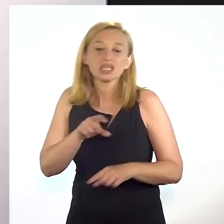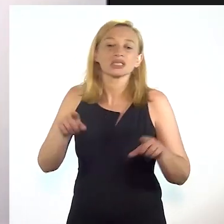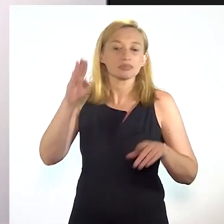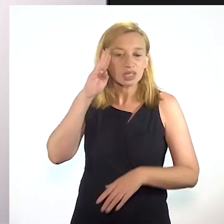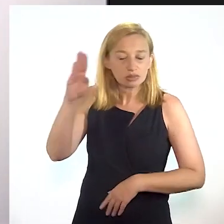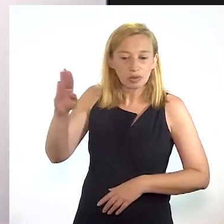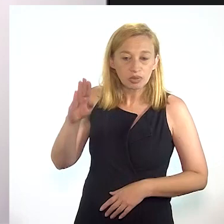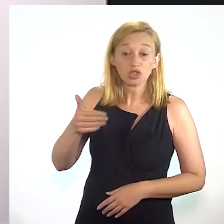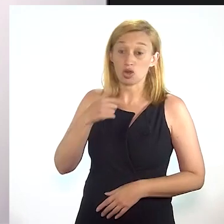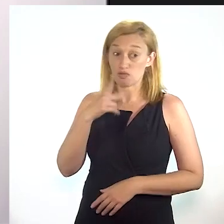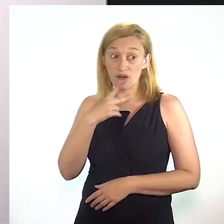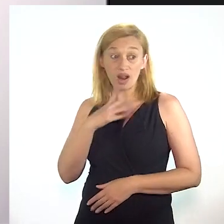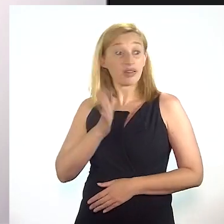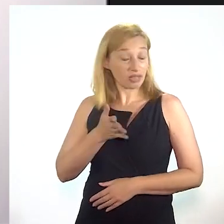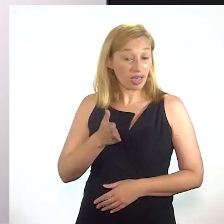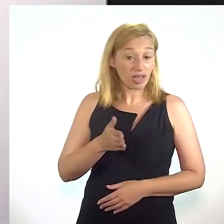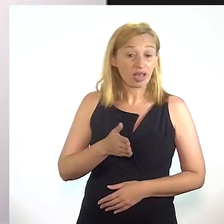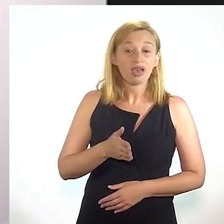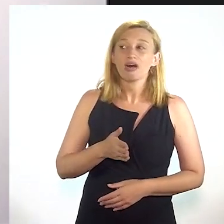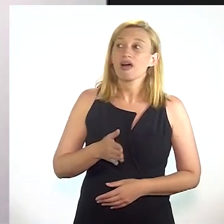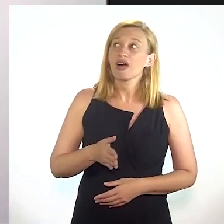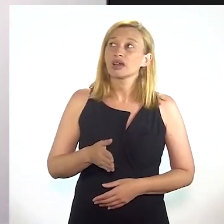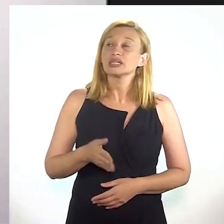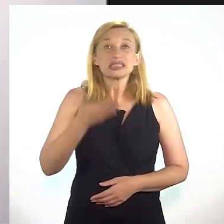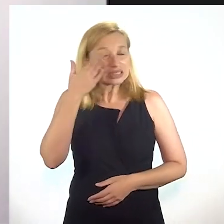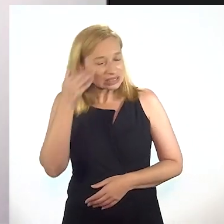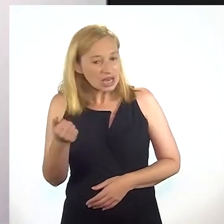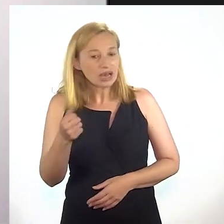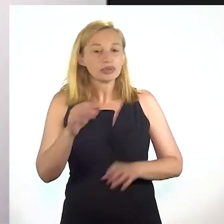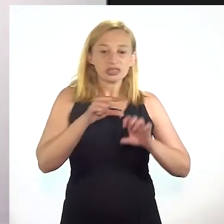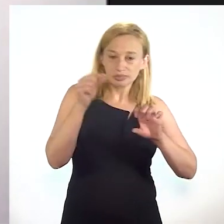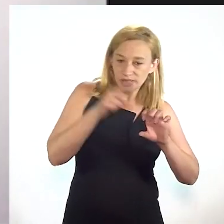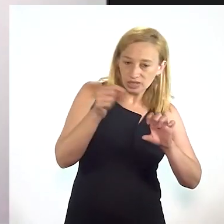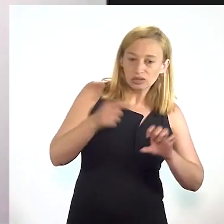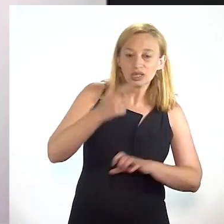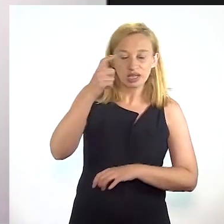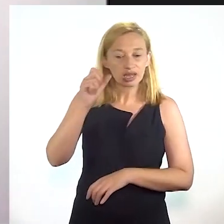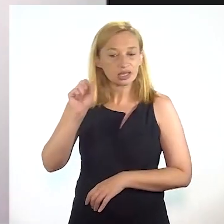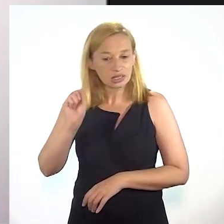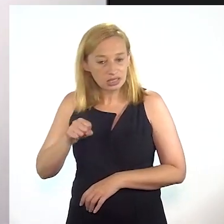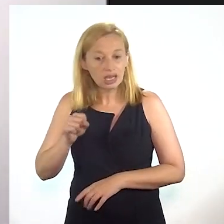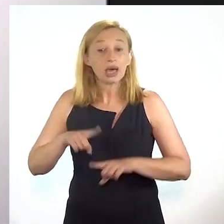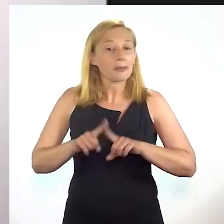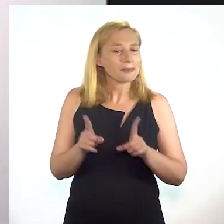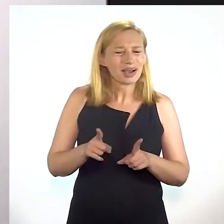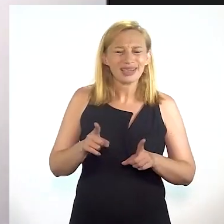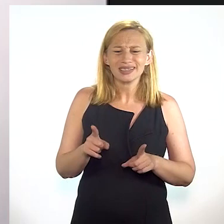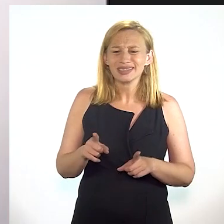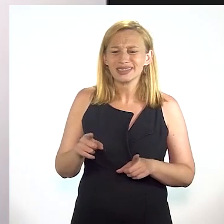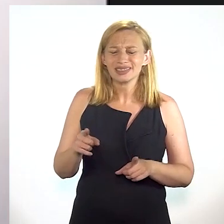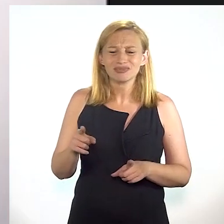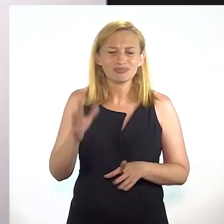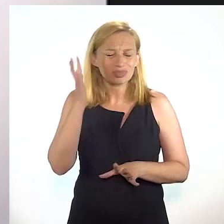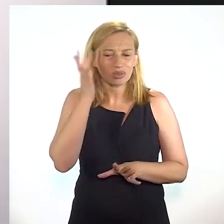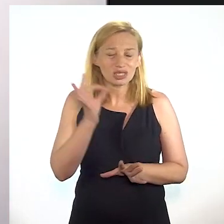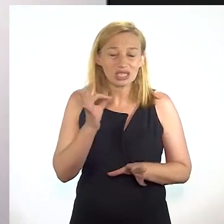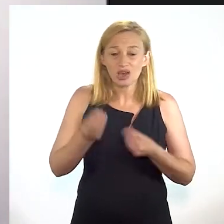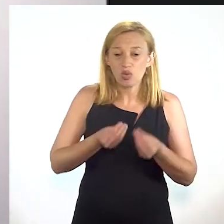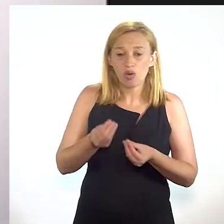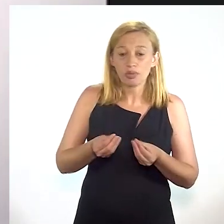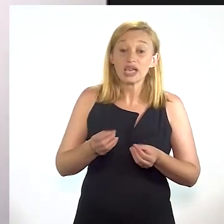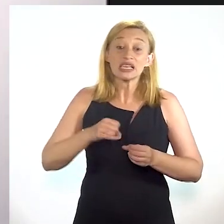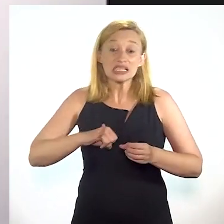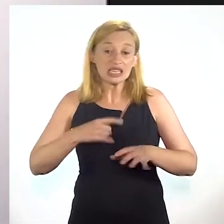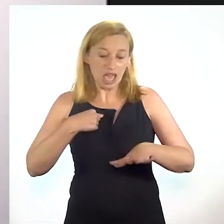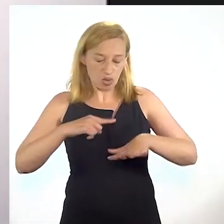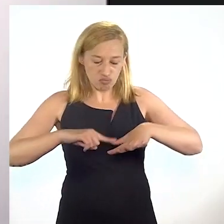mães principalmente, e é aquilo que eu falei, né, elas não sabem, elas sabem que são empreendedoras, mas elas ainda têm aquela coisa, mas eu só faço uma unha,